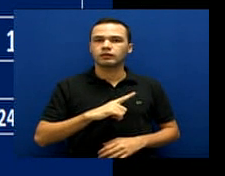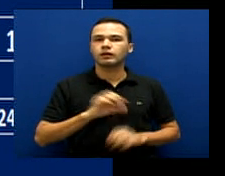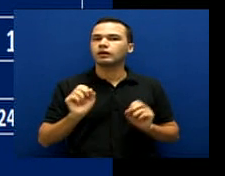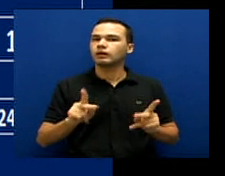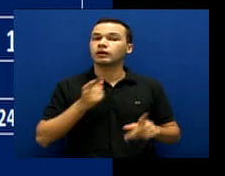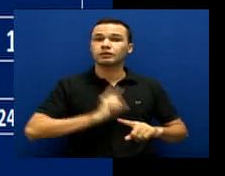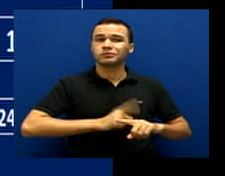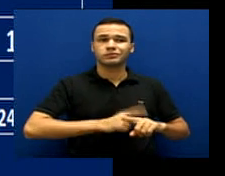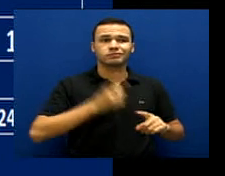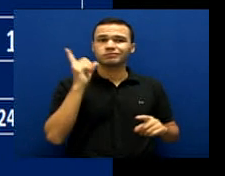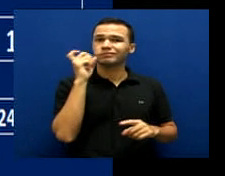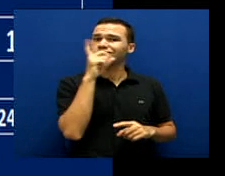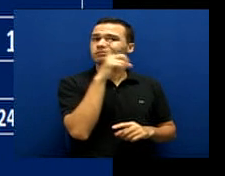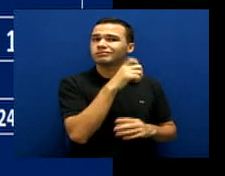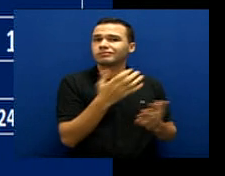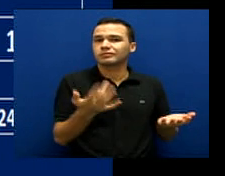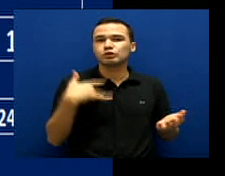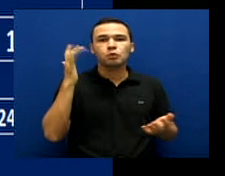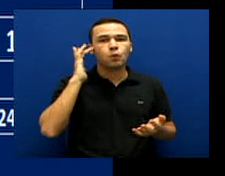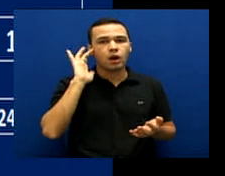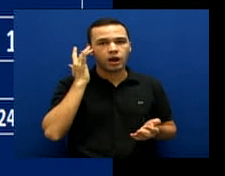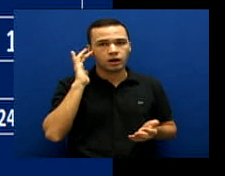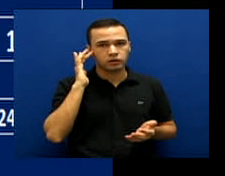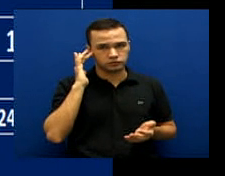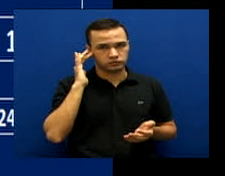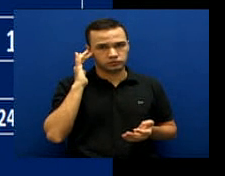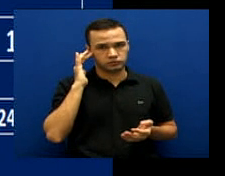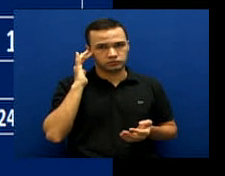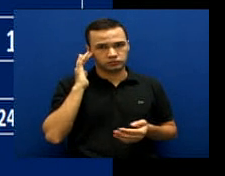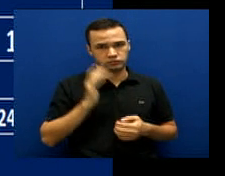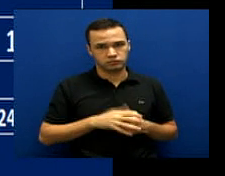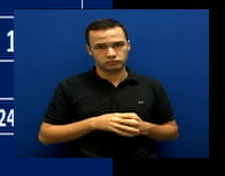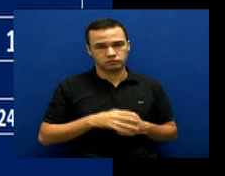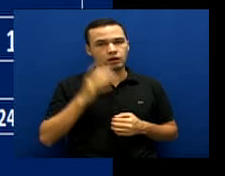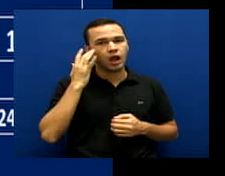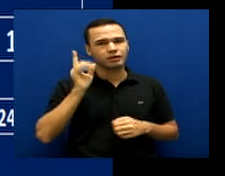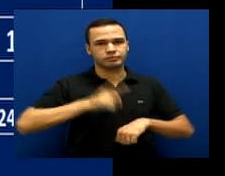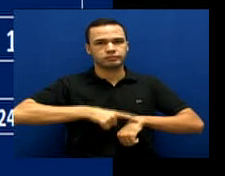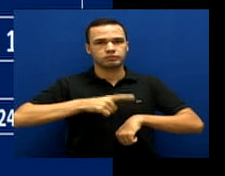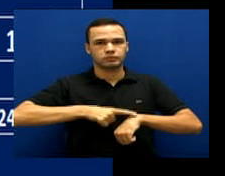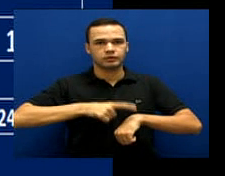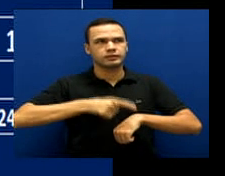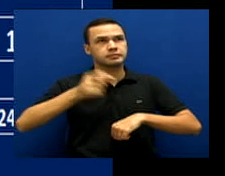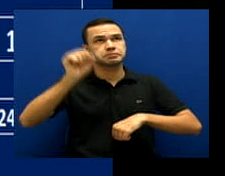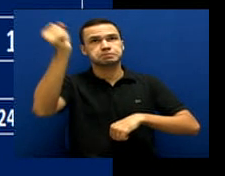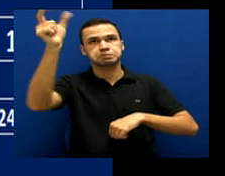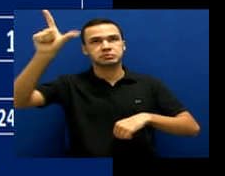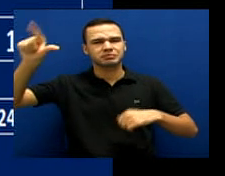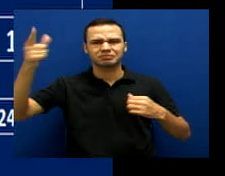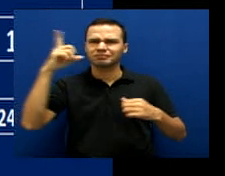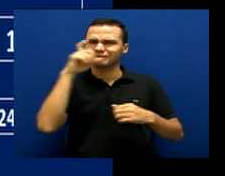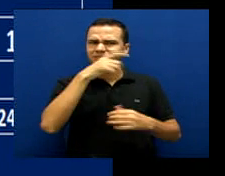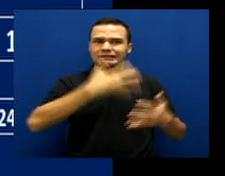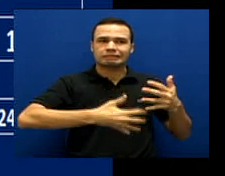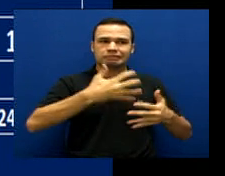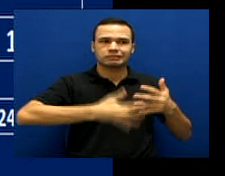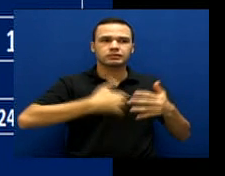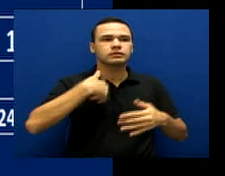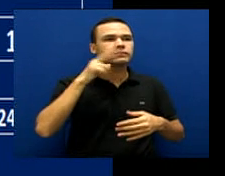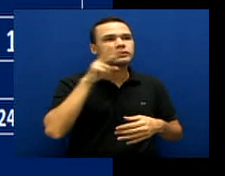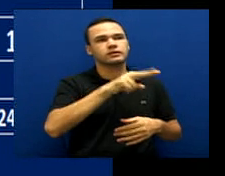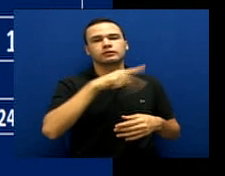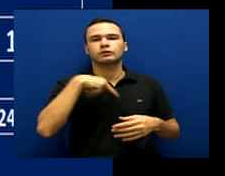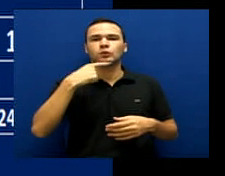porque infelizmente por caso acho que dá acho que o horário na luz a luz está atrapalhando aqui mas em